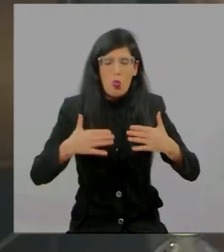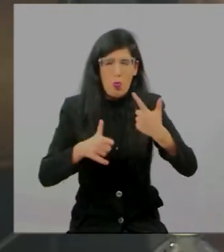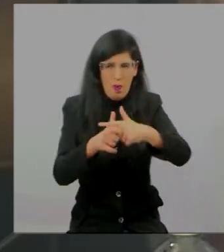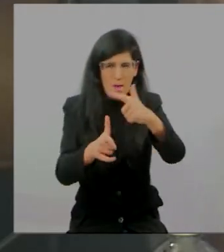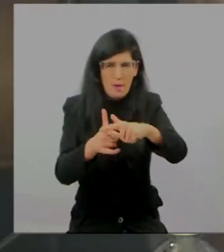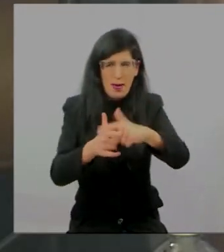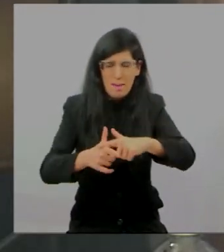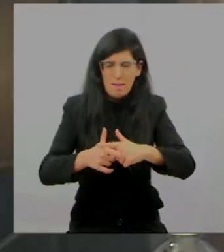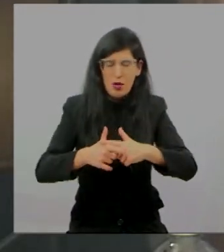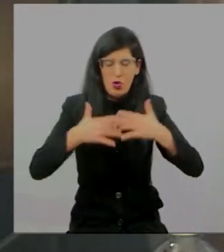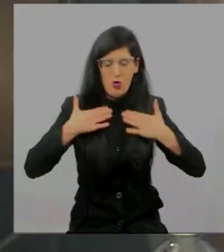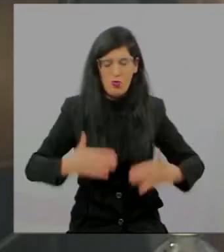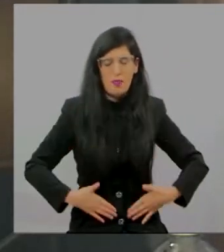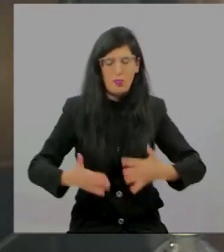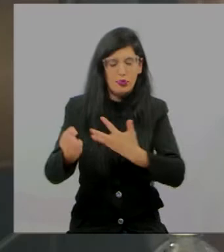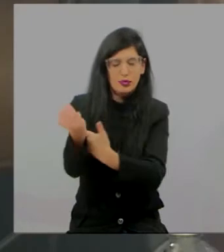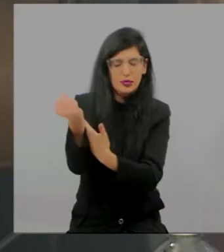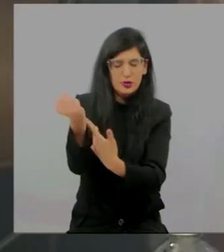efeitos no tratamento